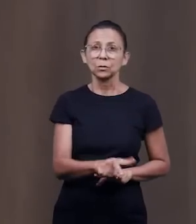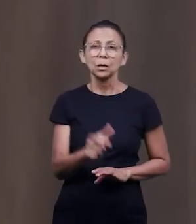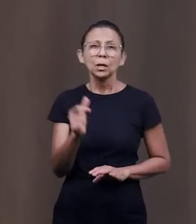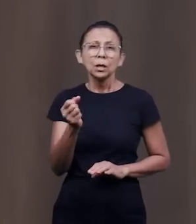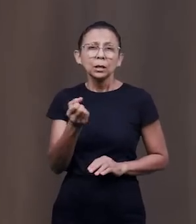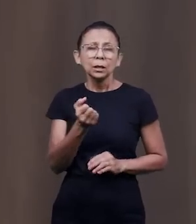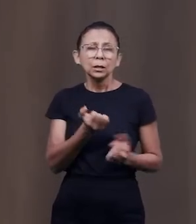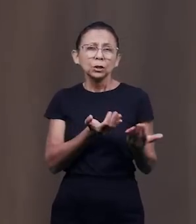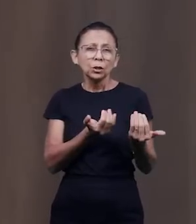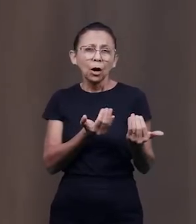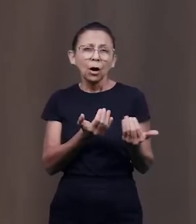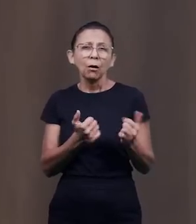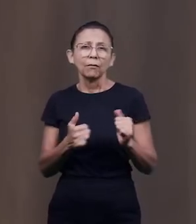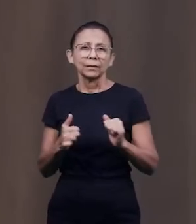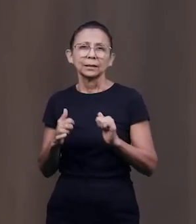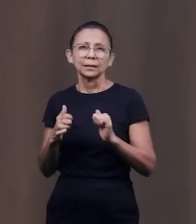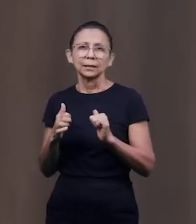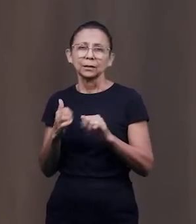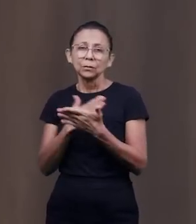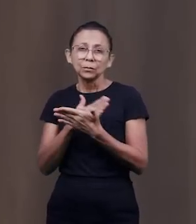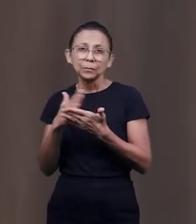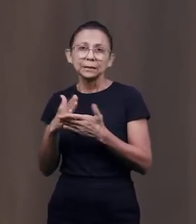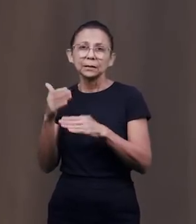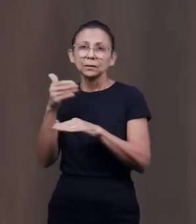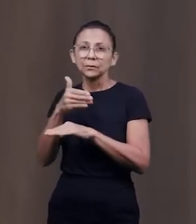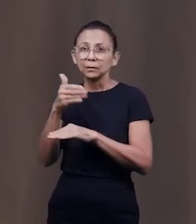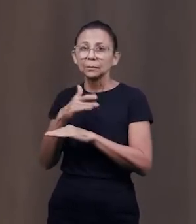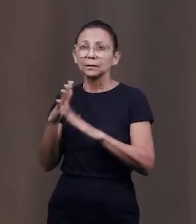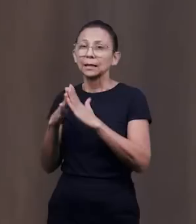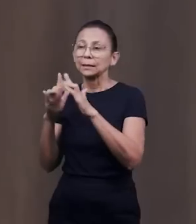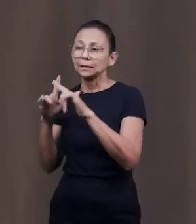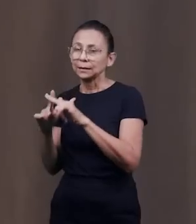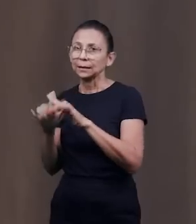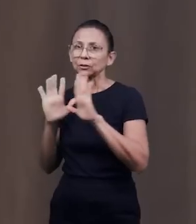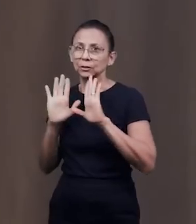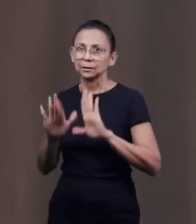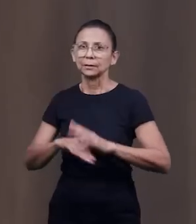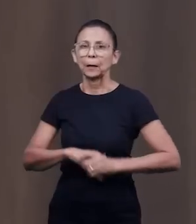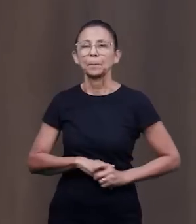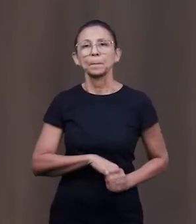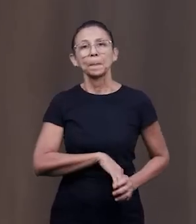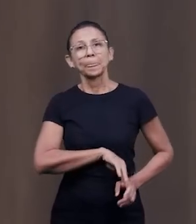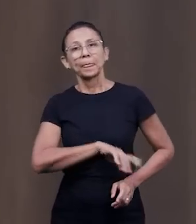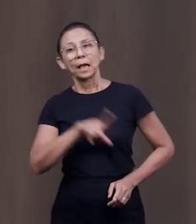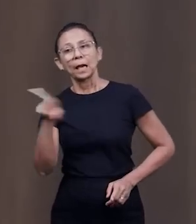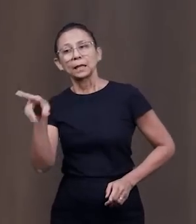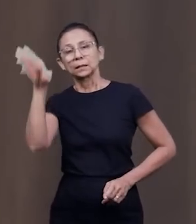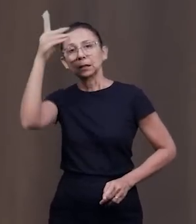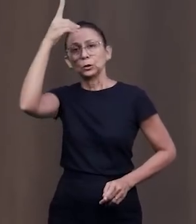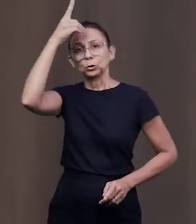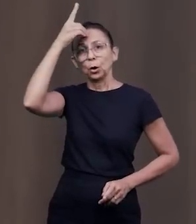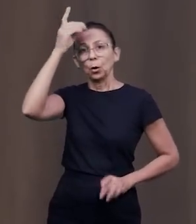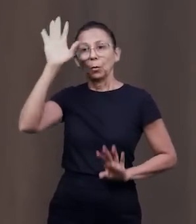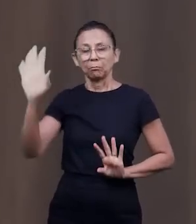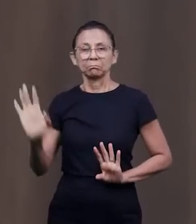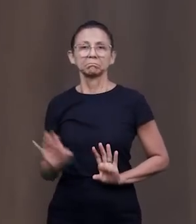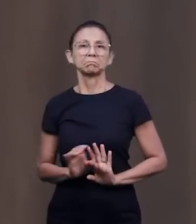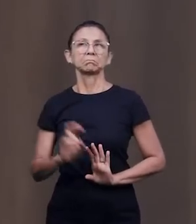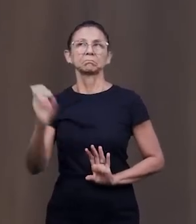Aí tal, aquele irmão tem recurso e tal, aí ele fica ali e tal, aquela coisa toda. Aí daqui a pouco resolve abrir um negócio